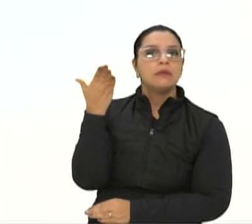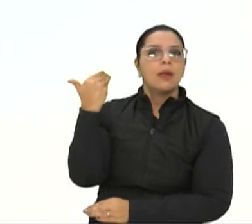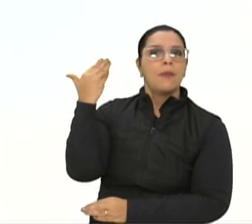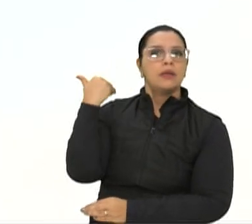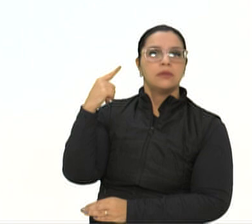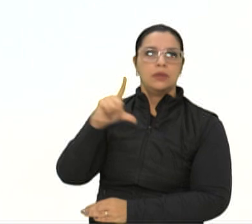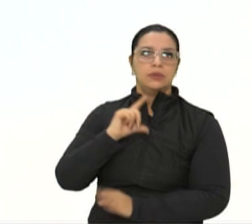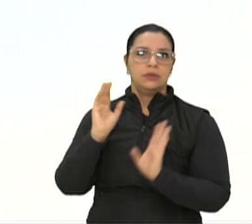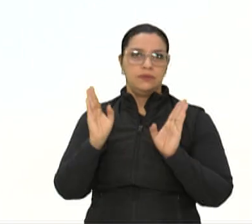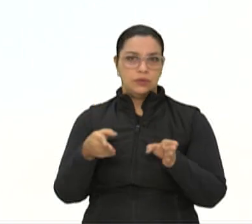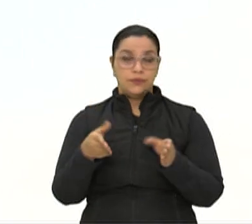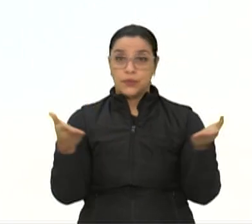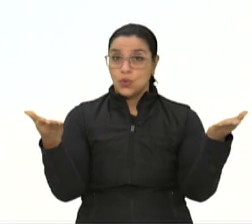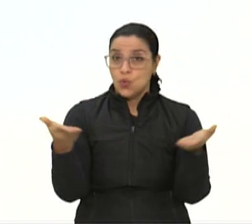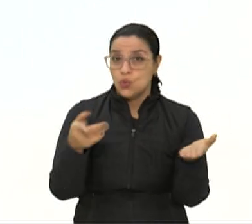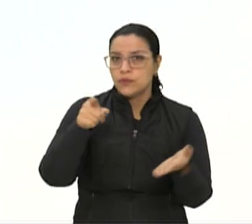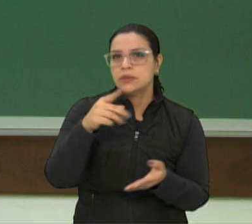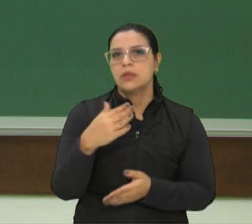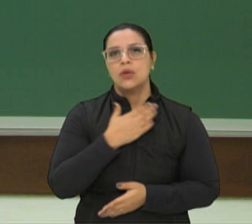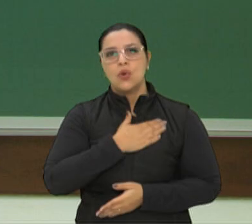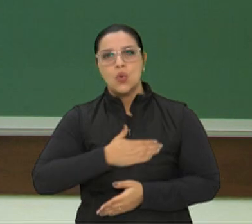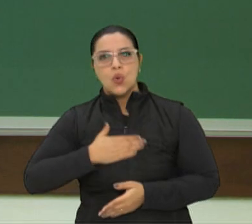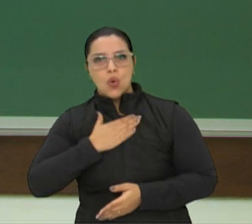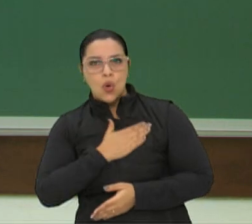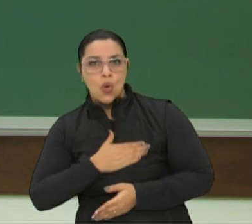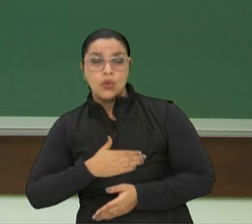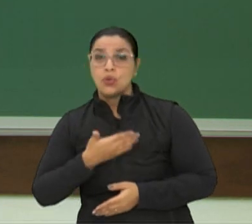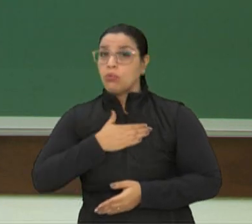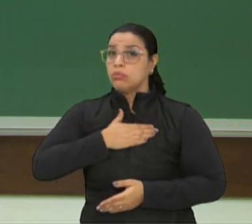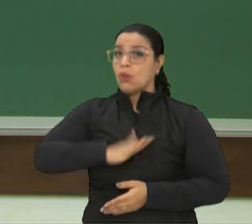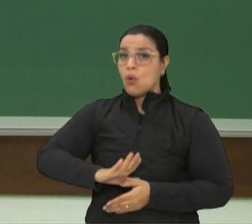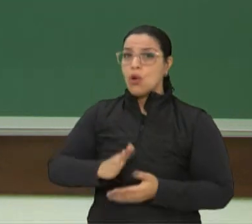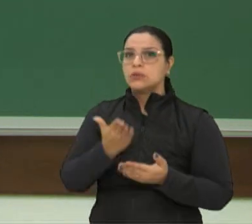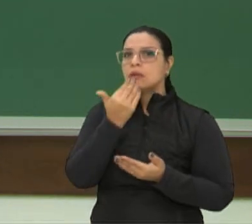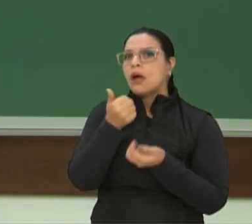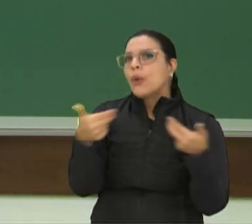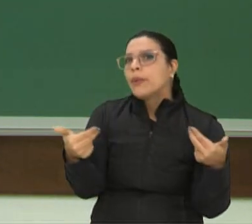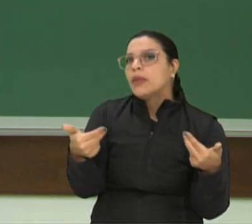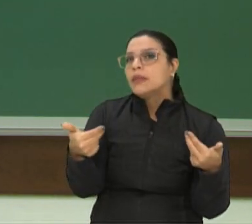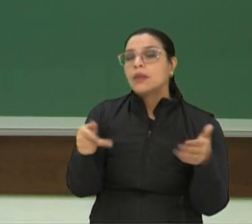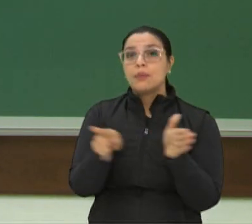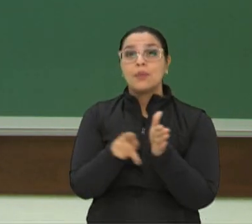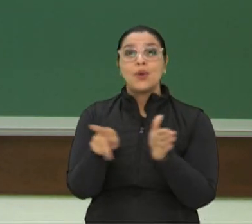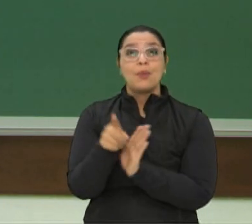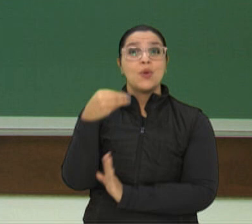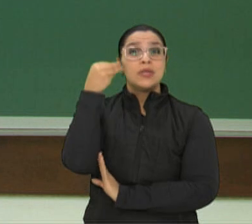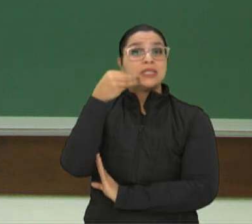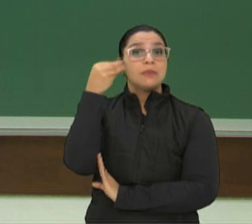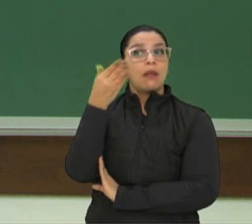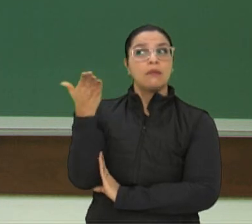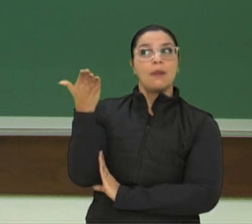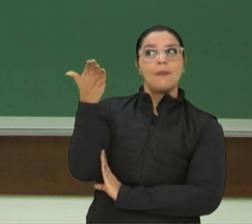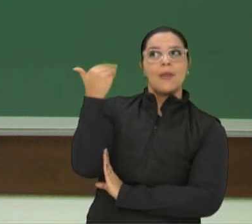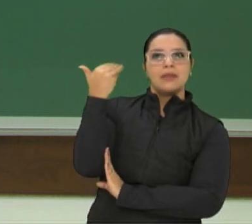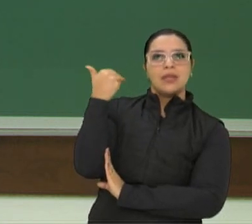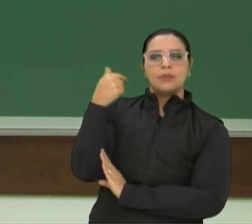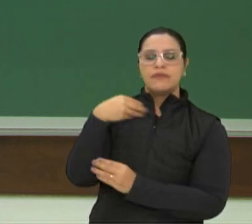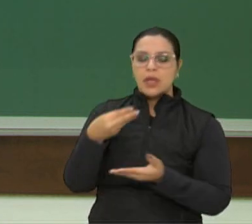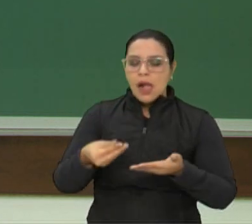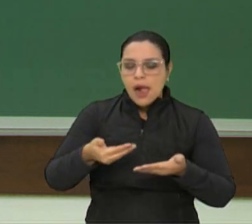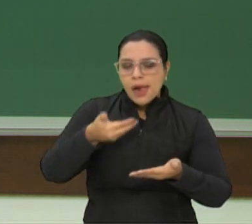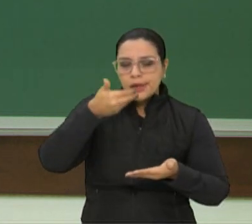passada, tá? Você hoje gostar ou não gostar de um alimento é fruto das experiências que você teve ao